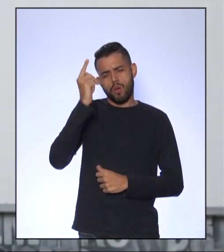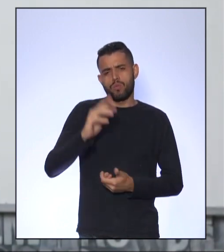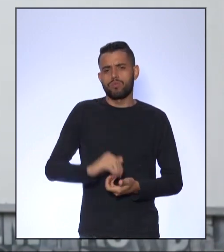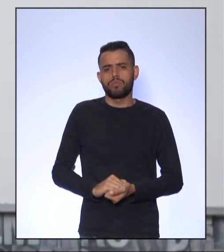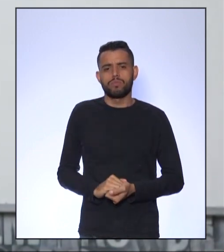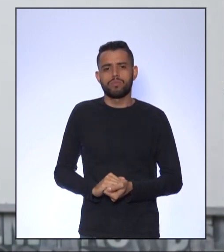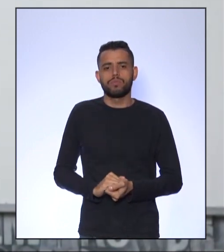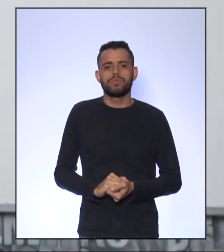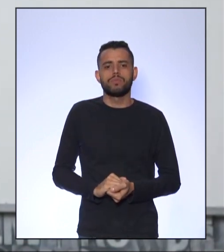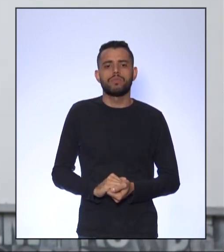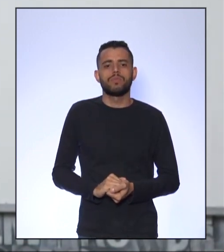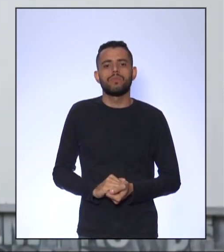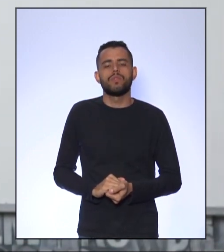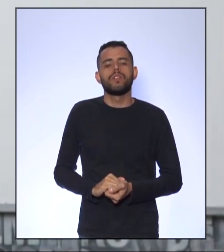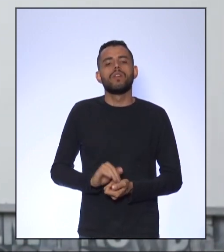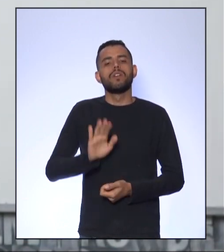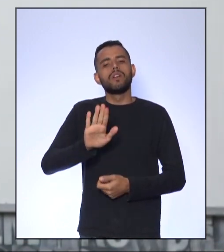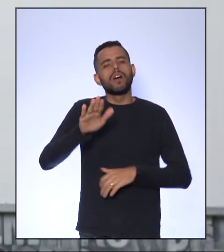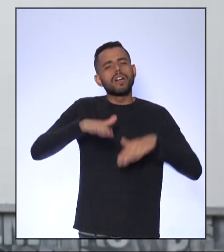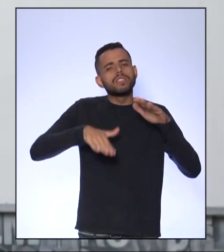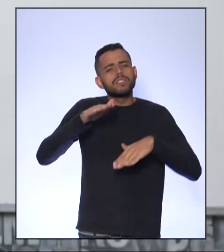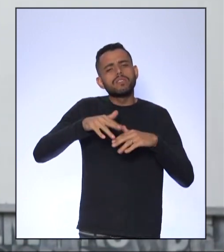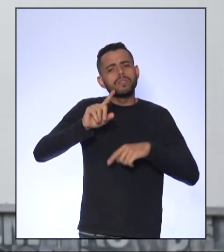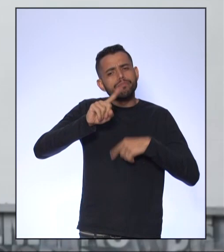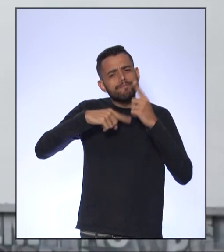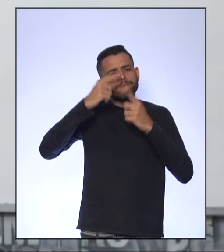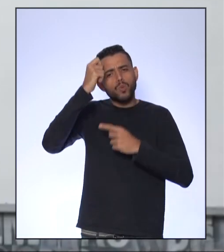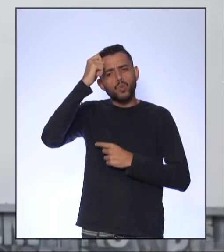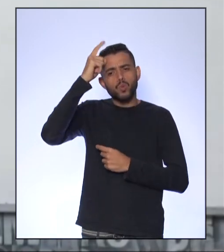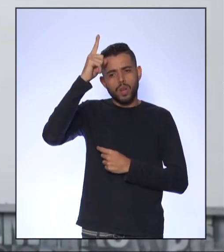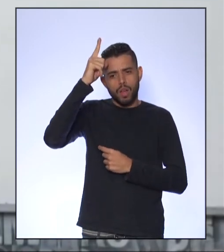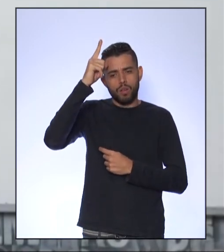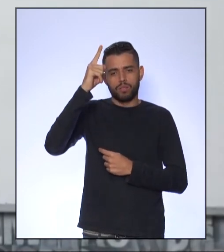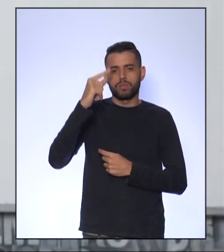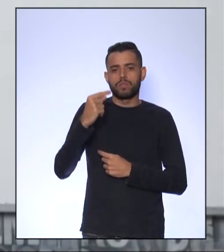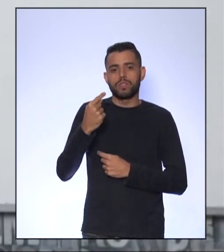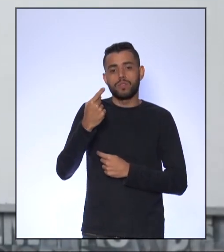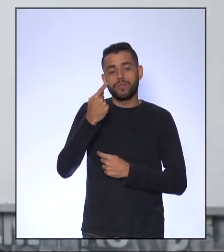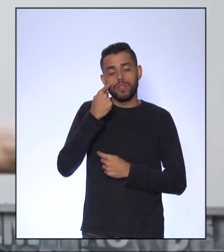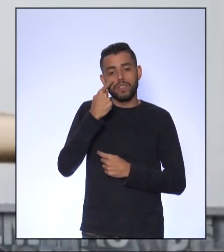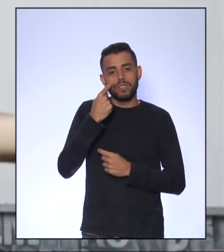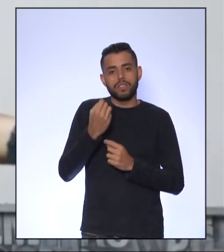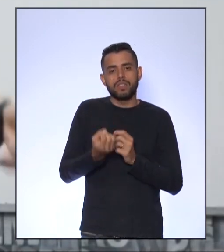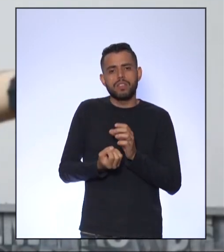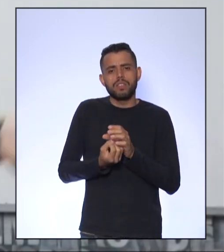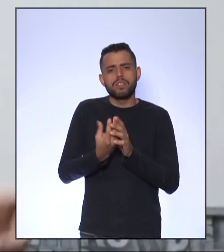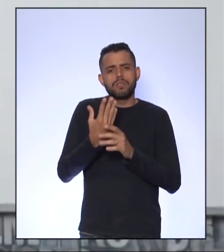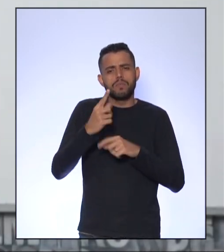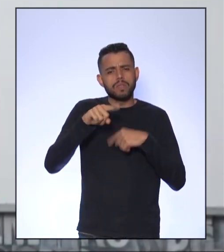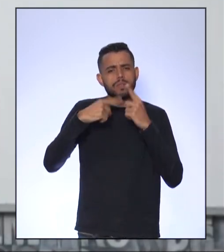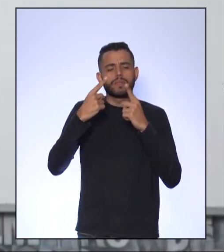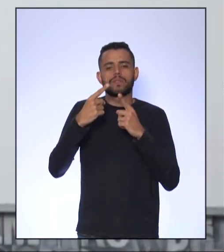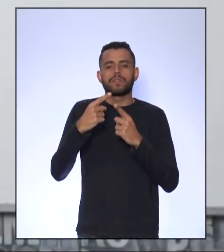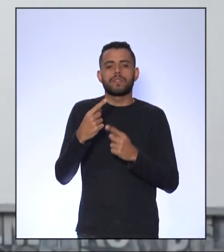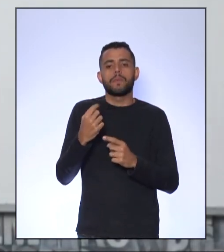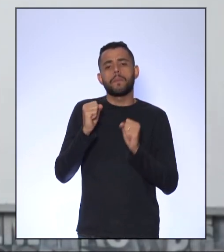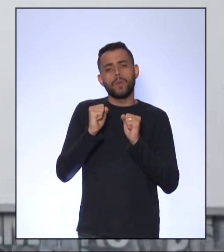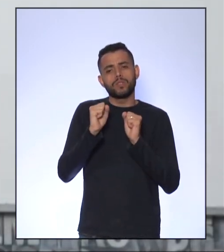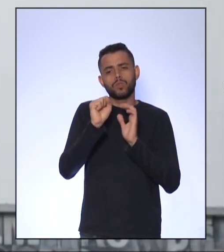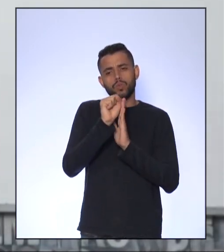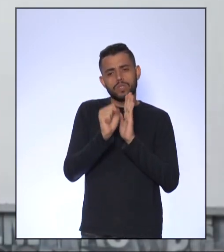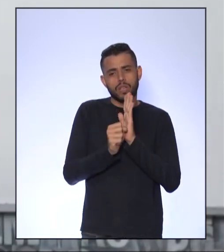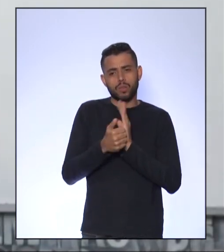não é comum. Geralmente, quando é o renascimento cultural, ele determina. Porque se é renascimento, ele pode ser comercial urbano do século XIII.